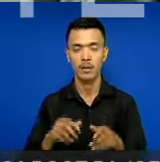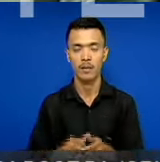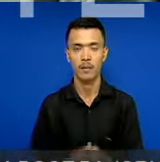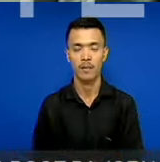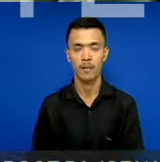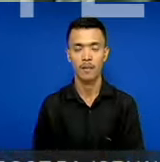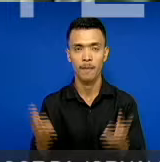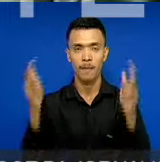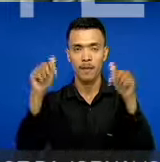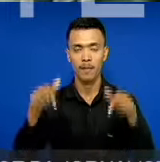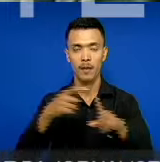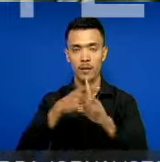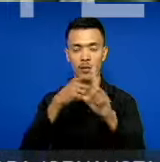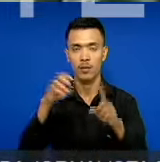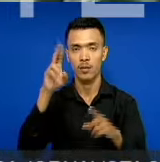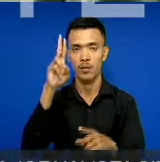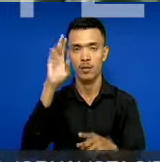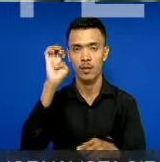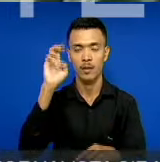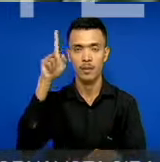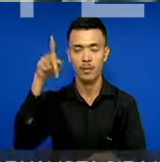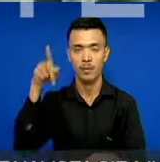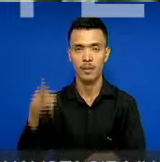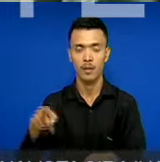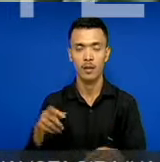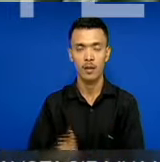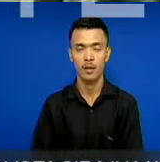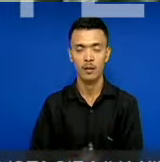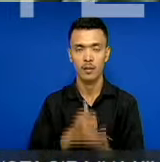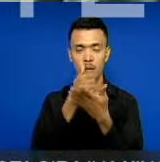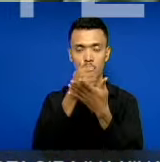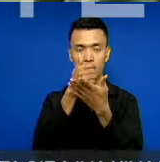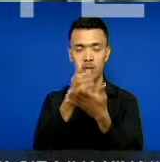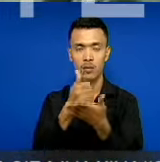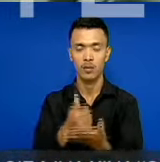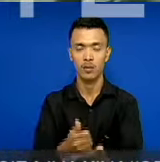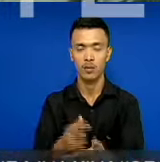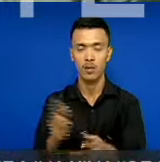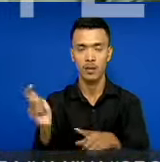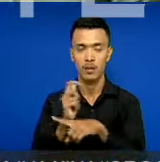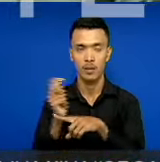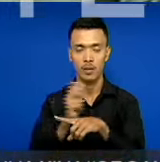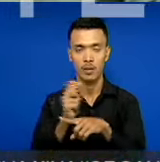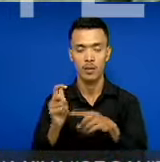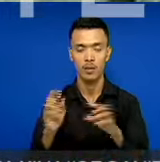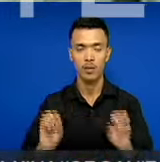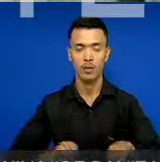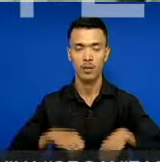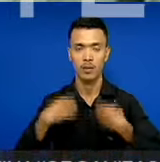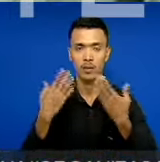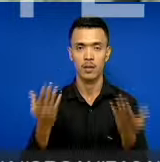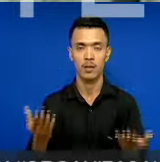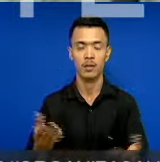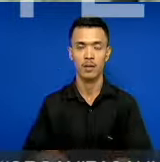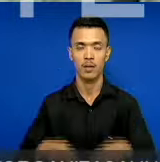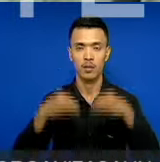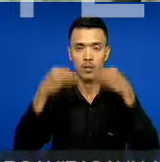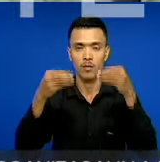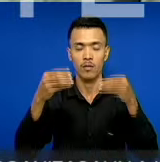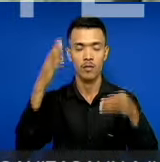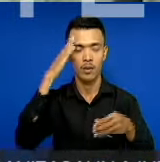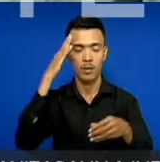ka mai hosi unidade especial da polícia ni na to bele for treinamento o insama ka tu fo hanoin